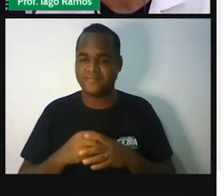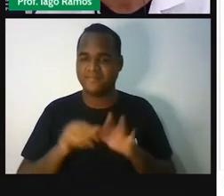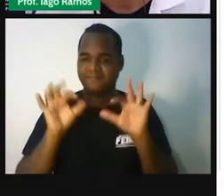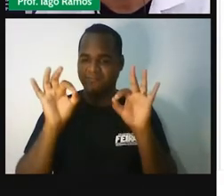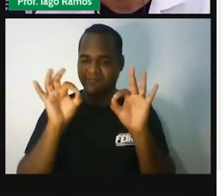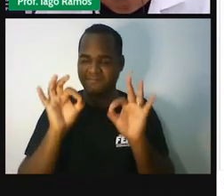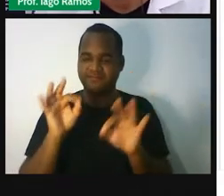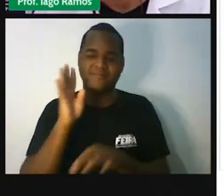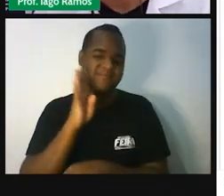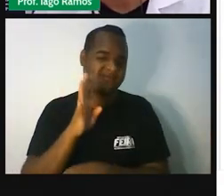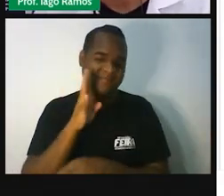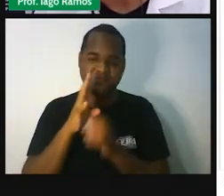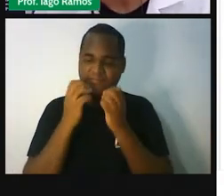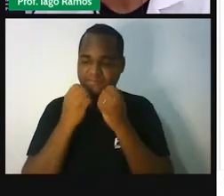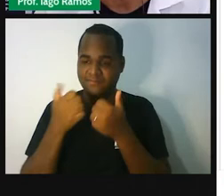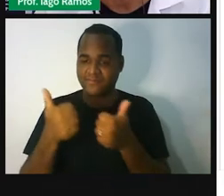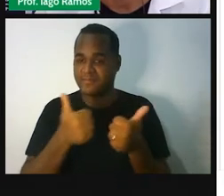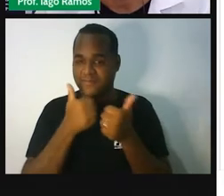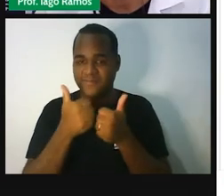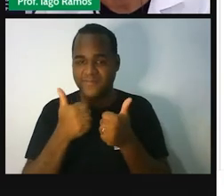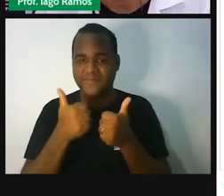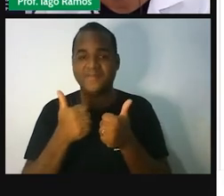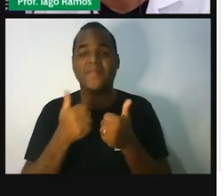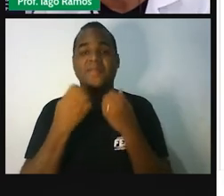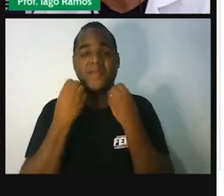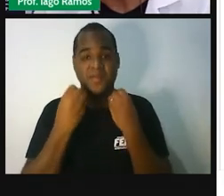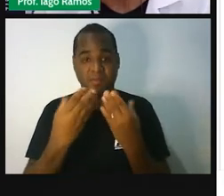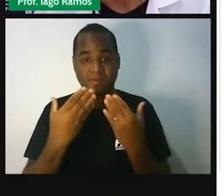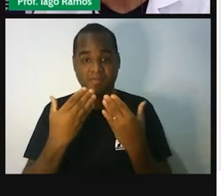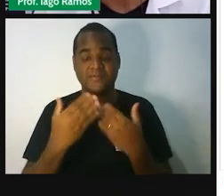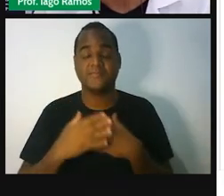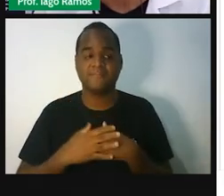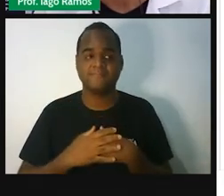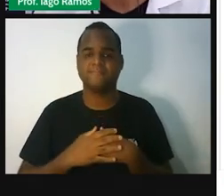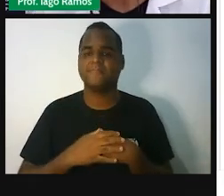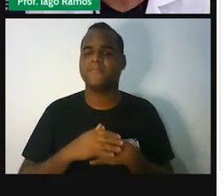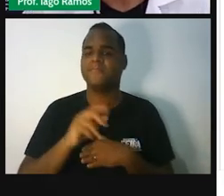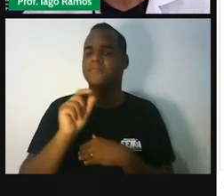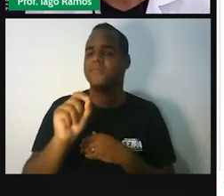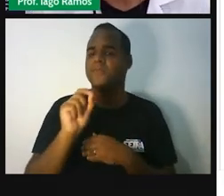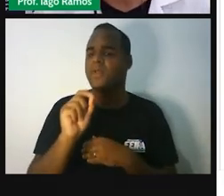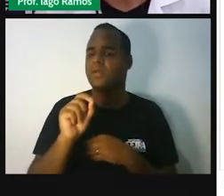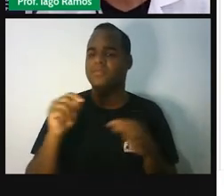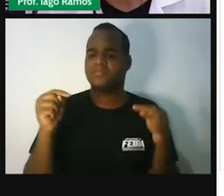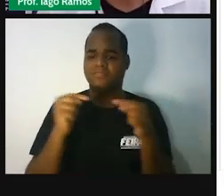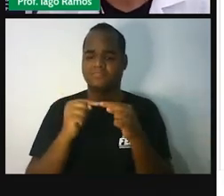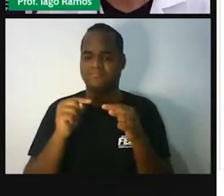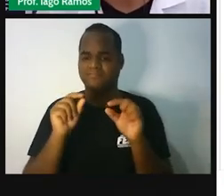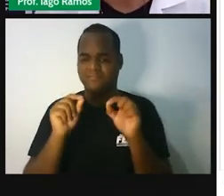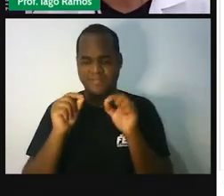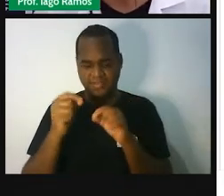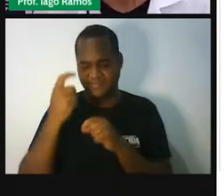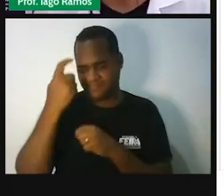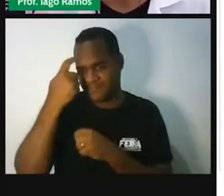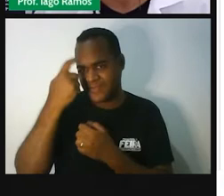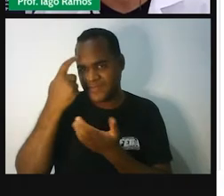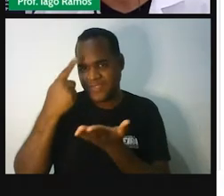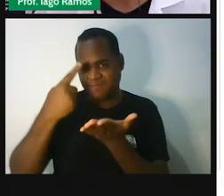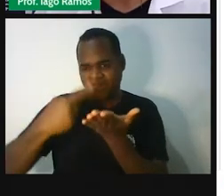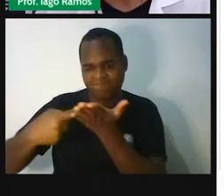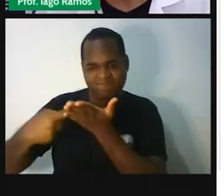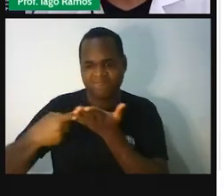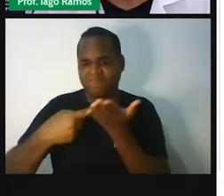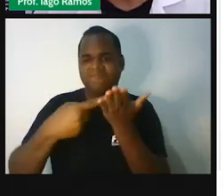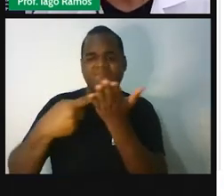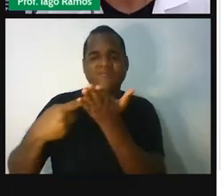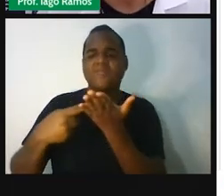hein? Belezinha? Bom, o que é essa coisa desse raciocínio combinatório?